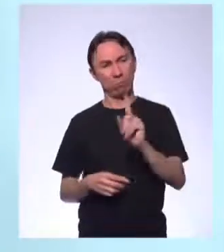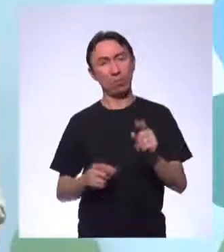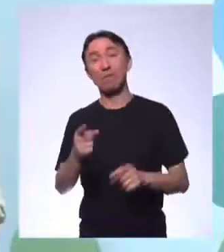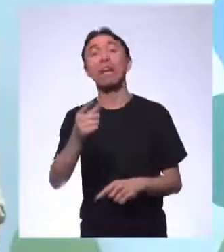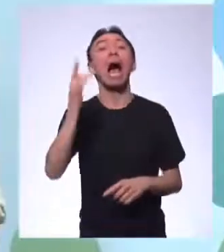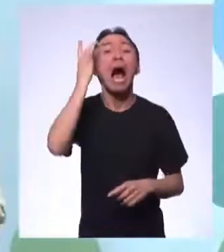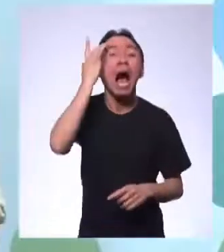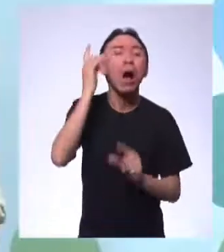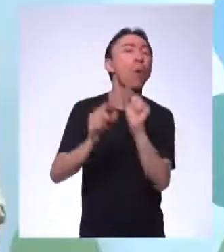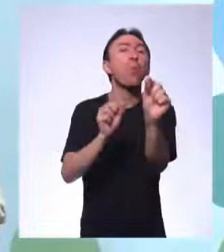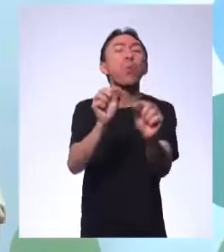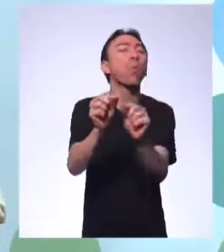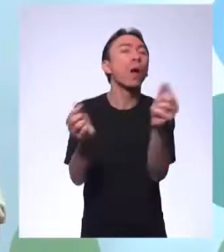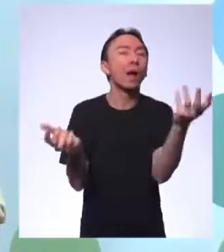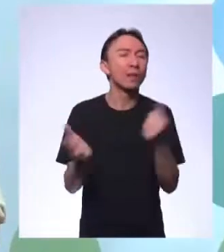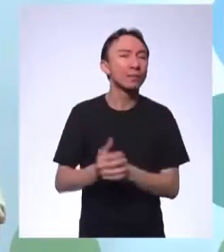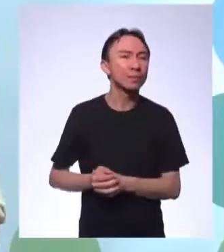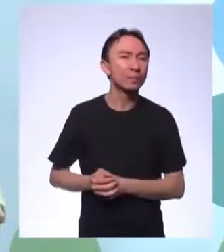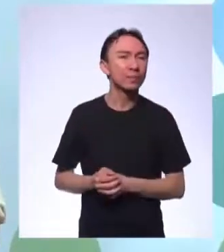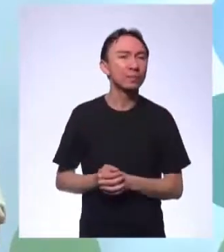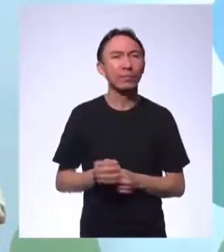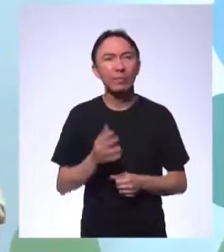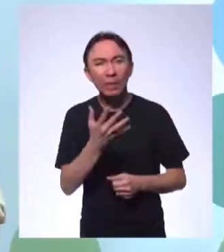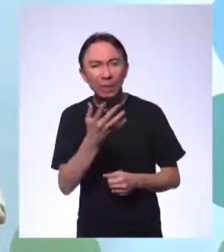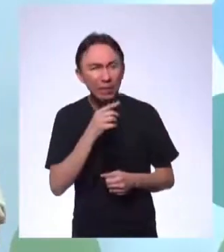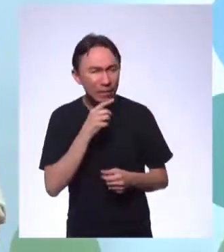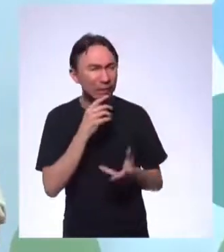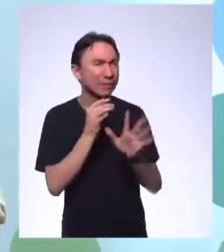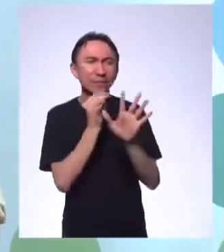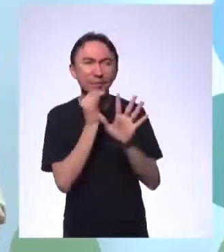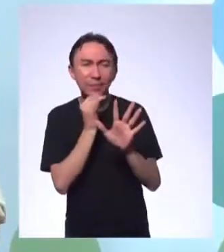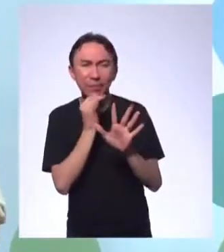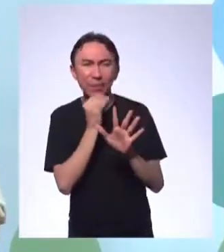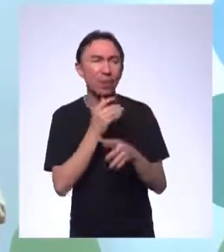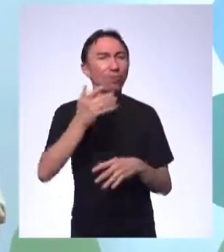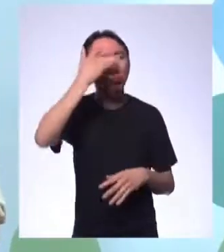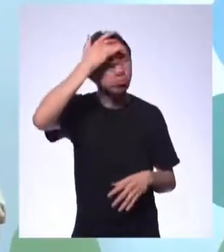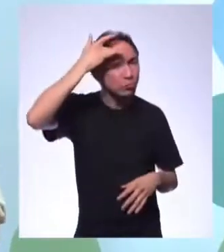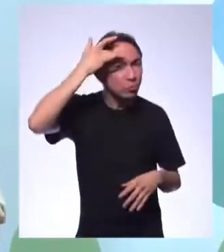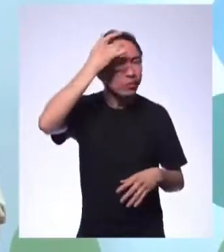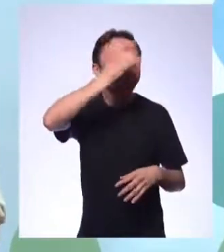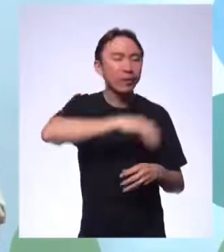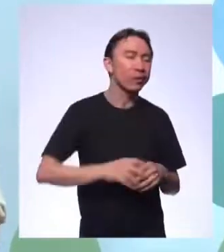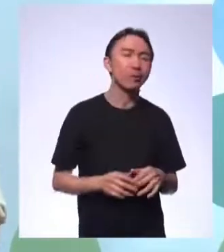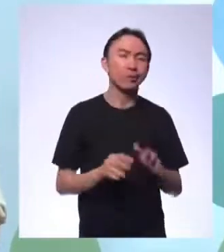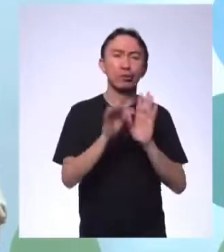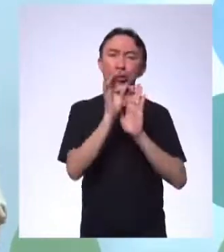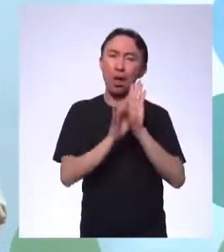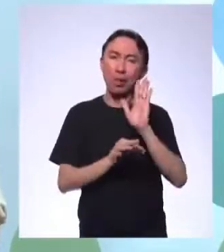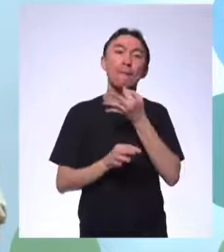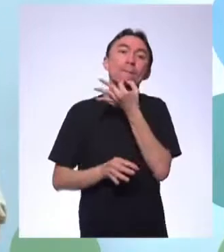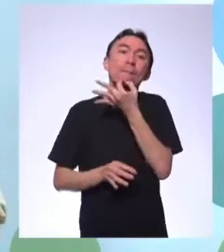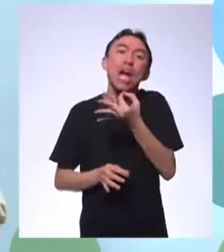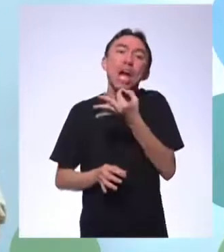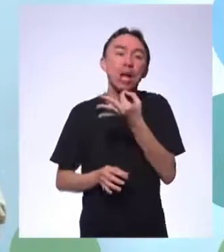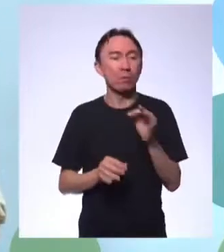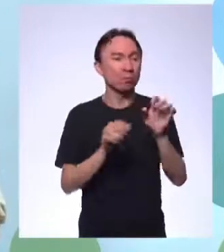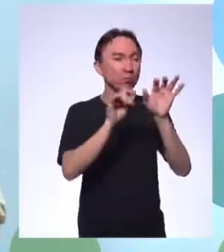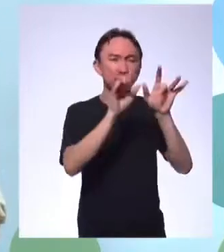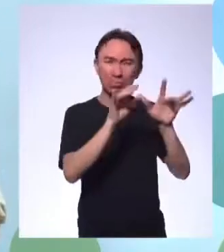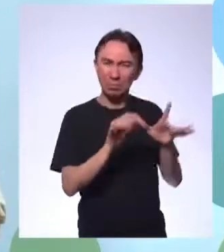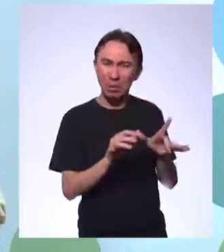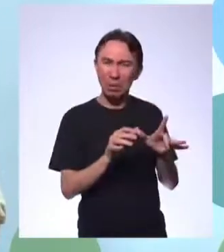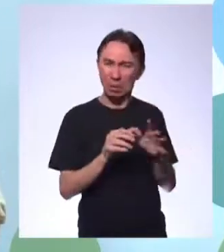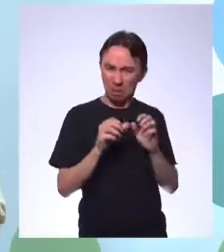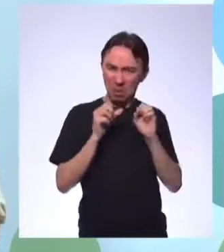mesmo, Então, você então está não me tinha. falando então que quando um autor de resenha, quando um resenhista escreve o texto, ele pode ter outros